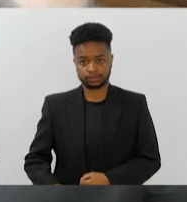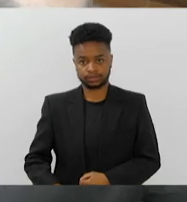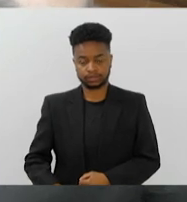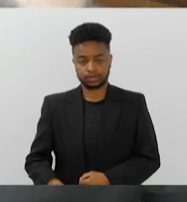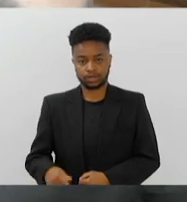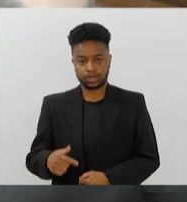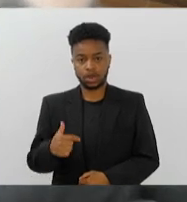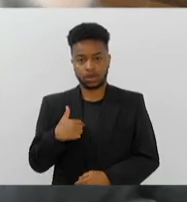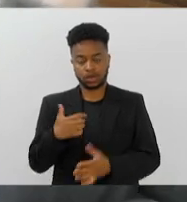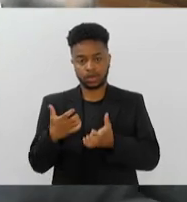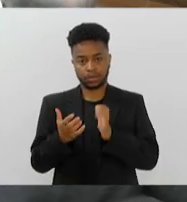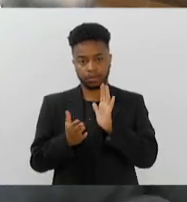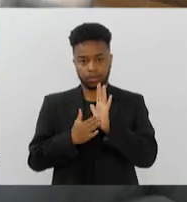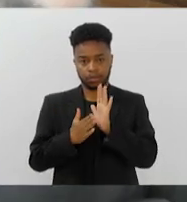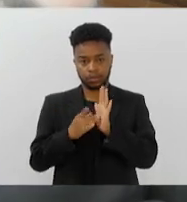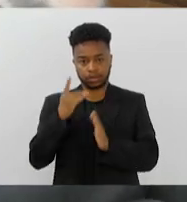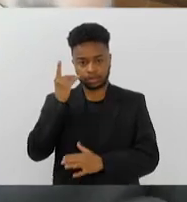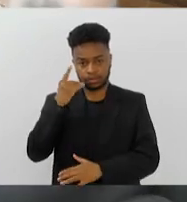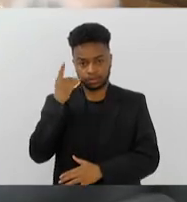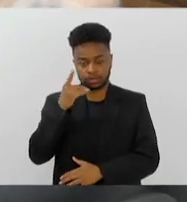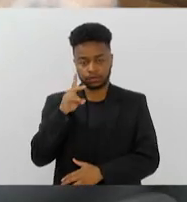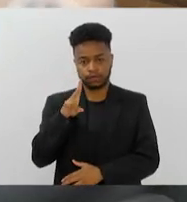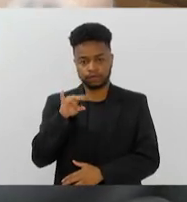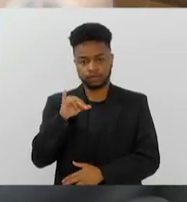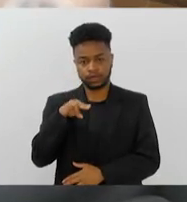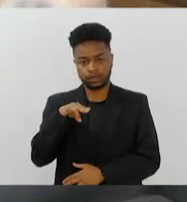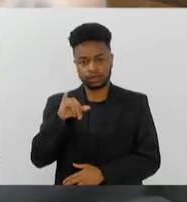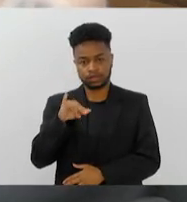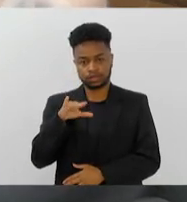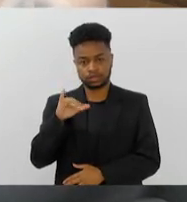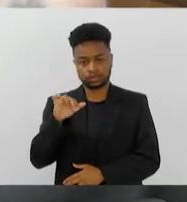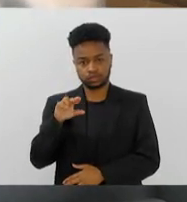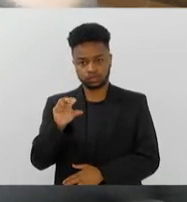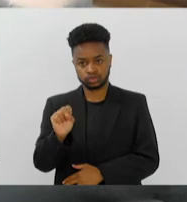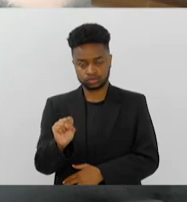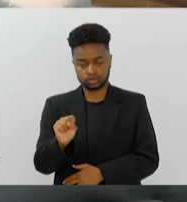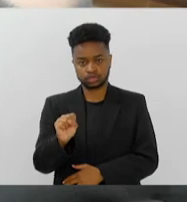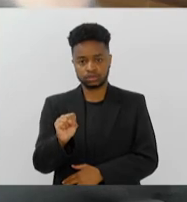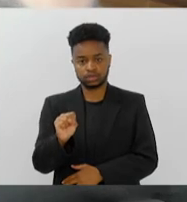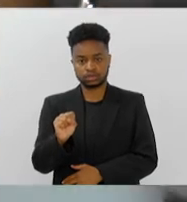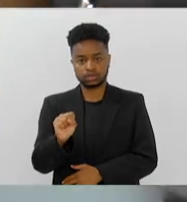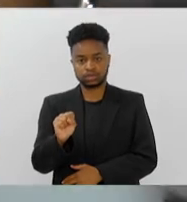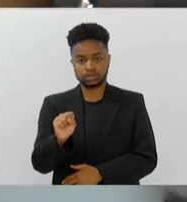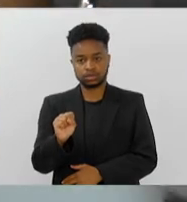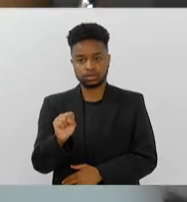propor ao deputado Cozolino que fosse